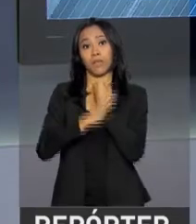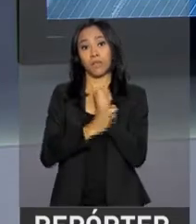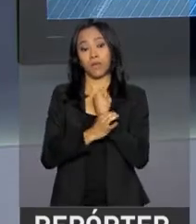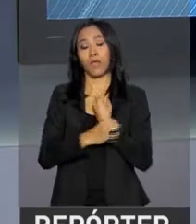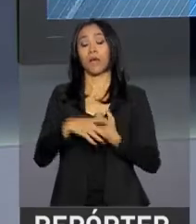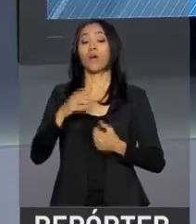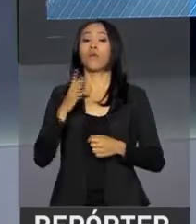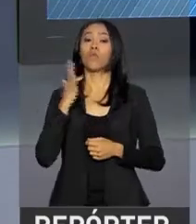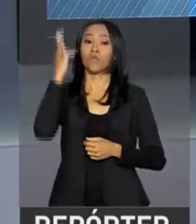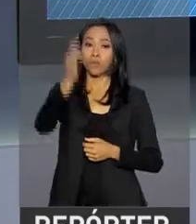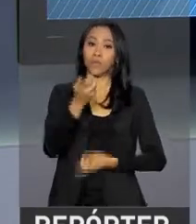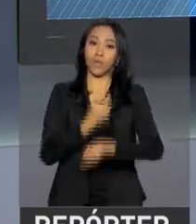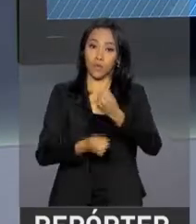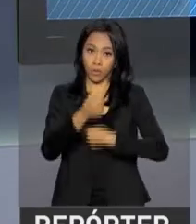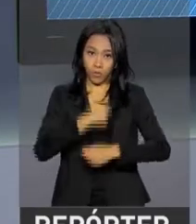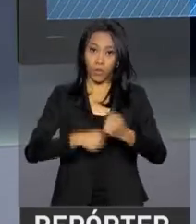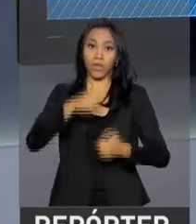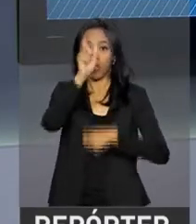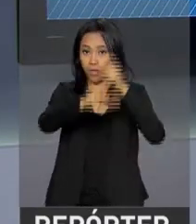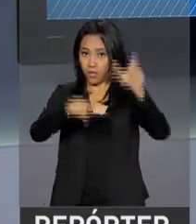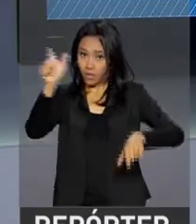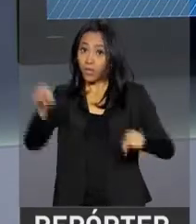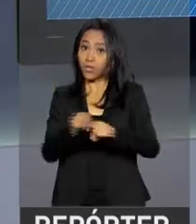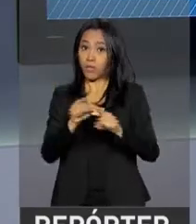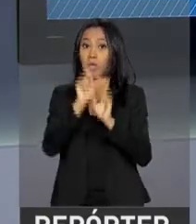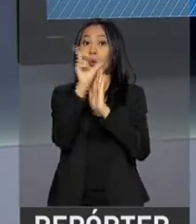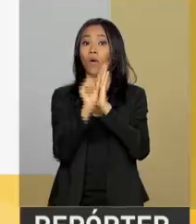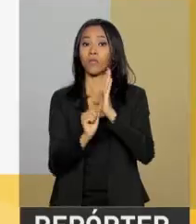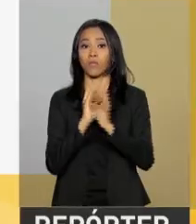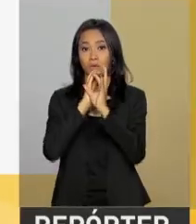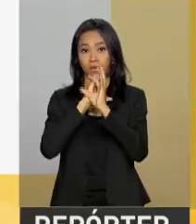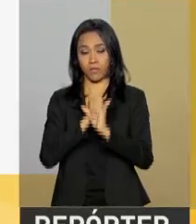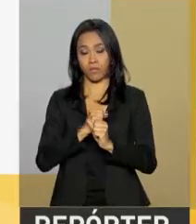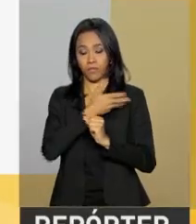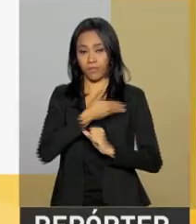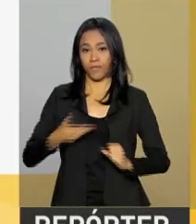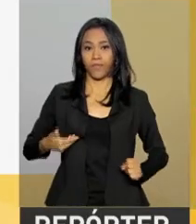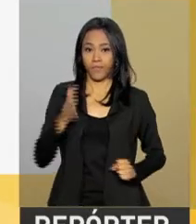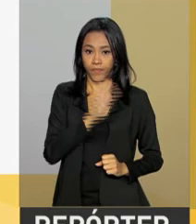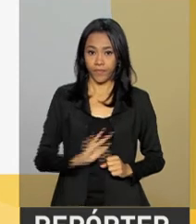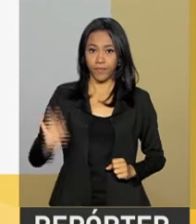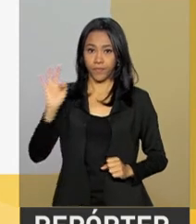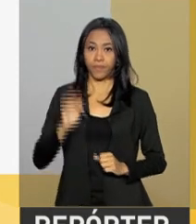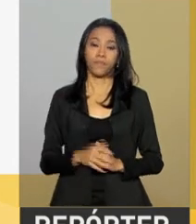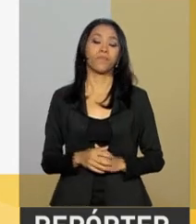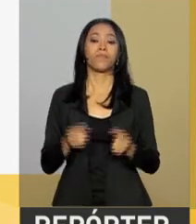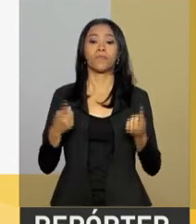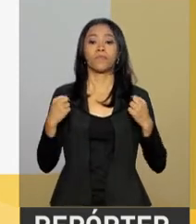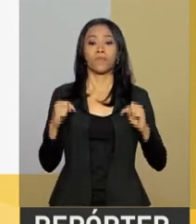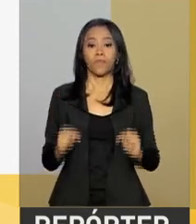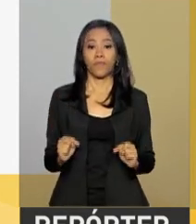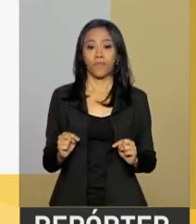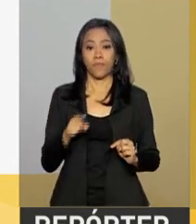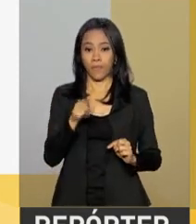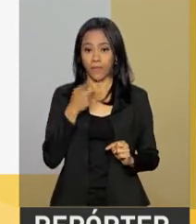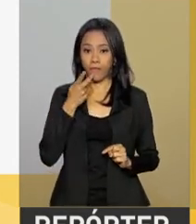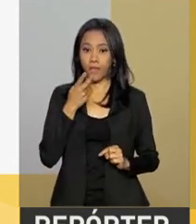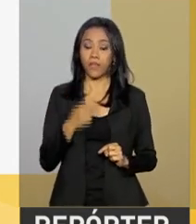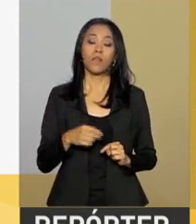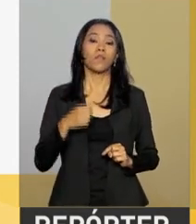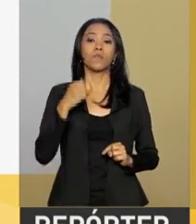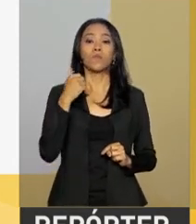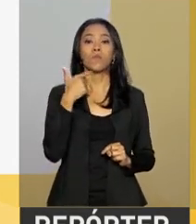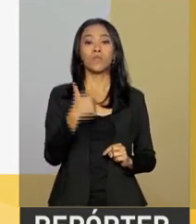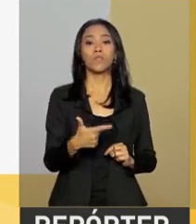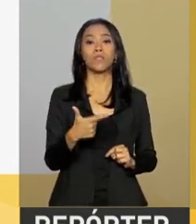dos brasileiros do orçamento da união houve um teste 268